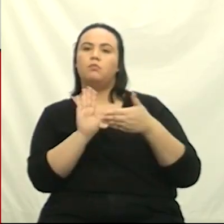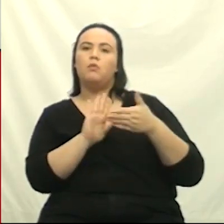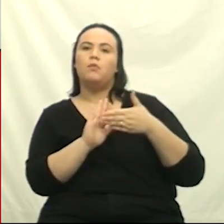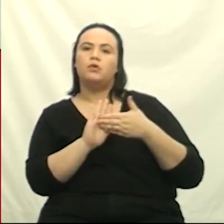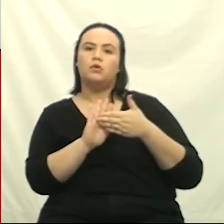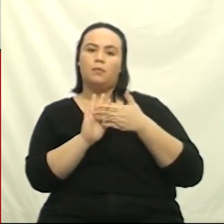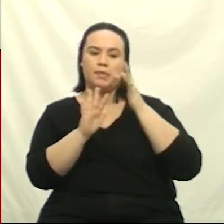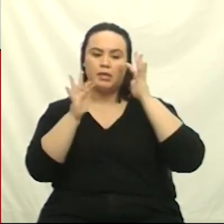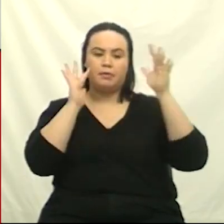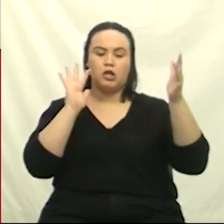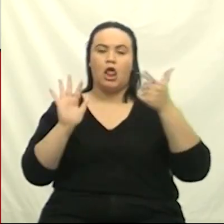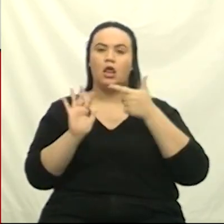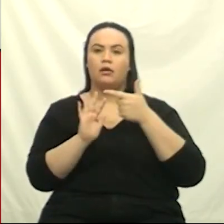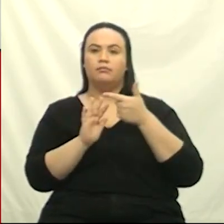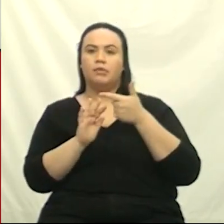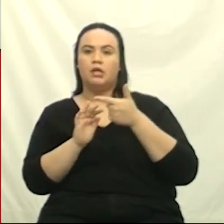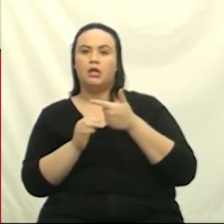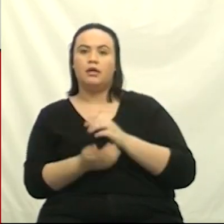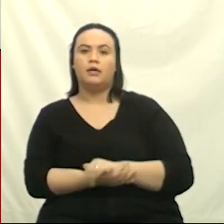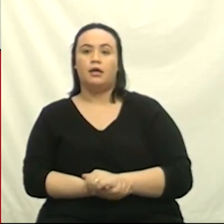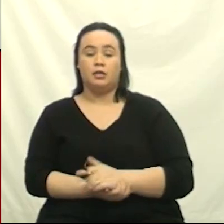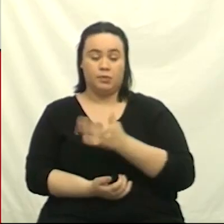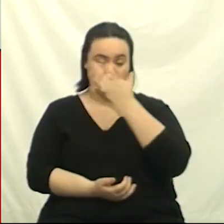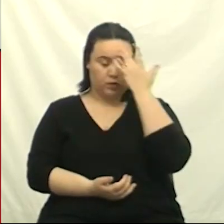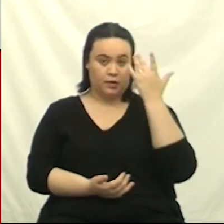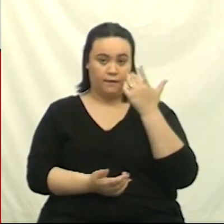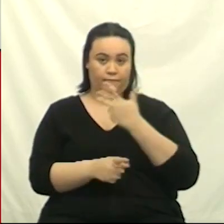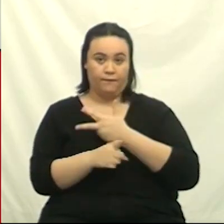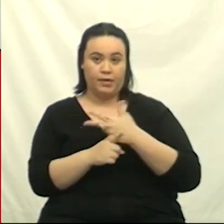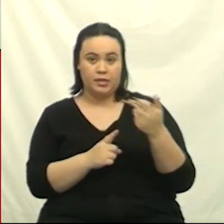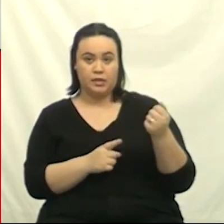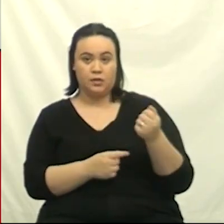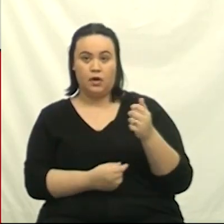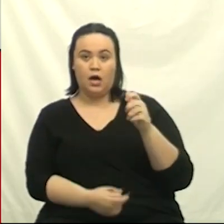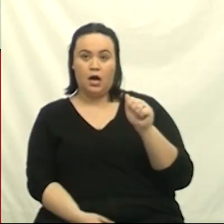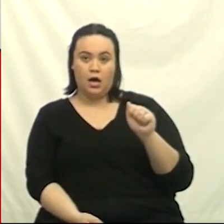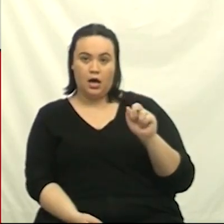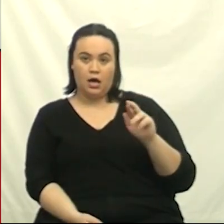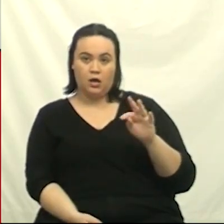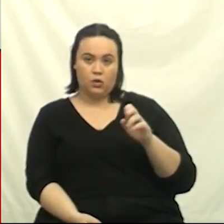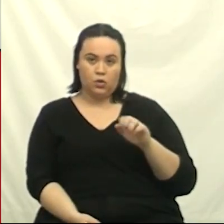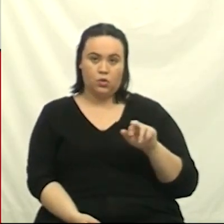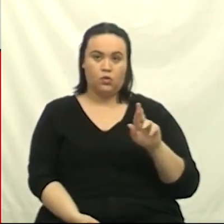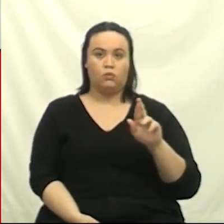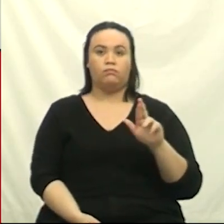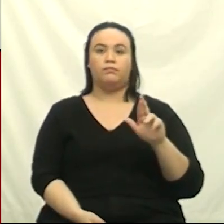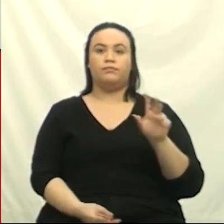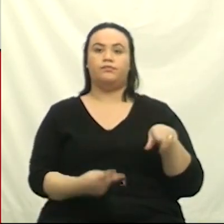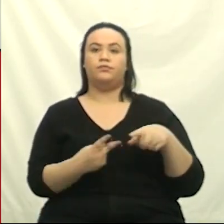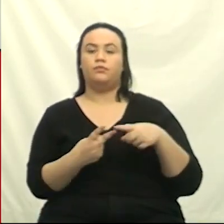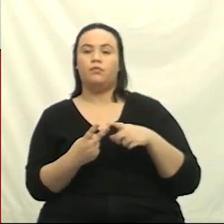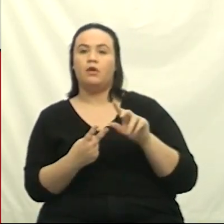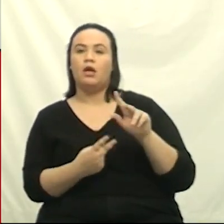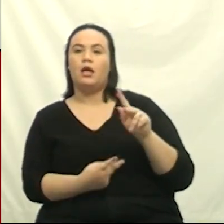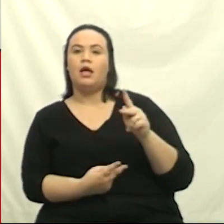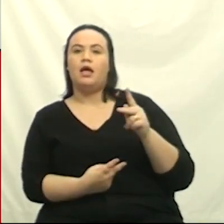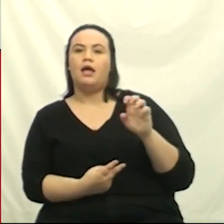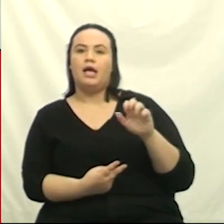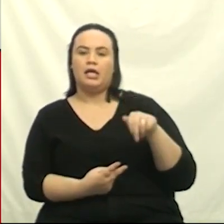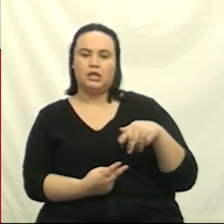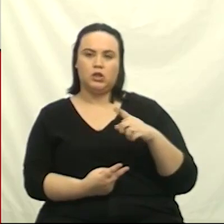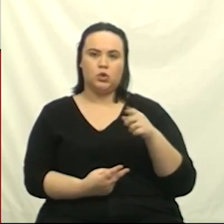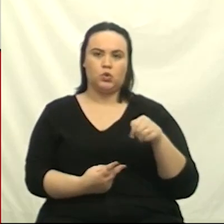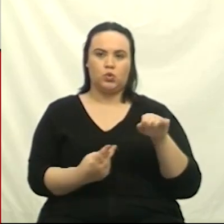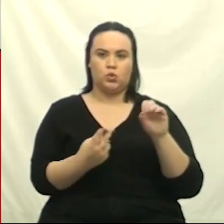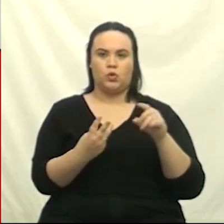lógico os vencedores do nível 1 foram Arthur Lúcio Sabe Enzo Martins Coelho